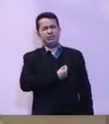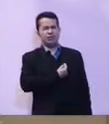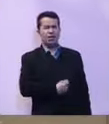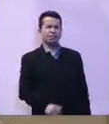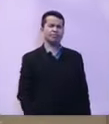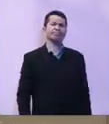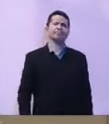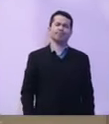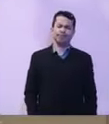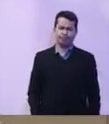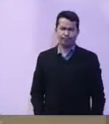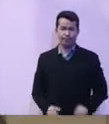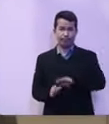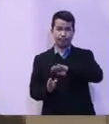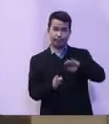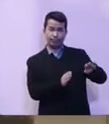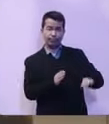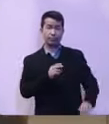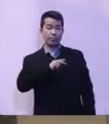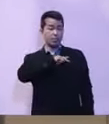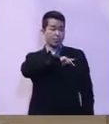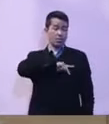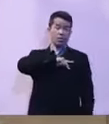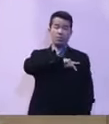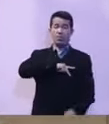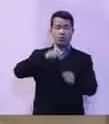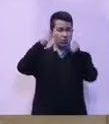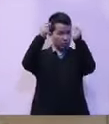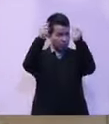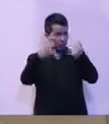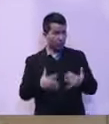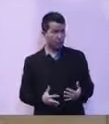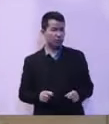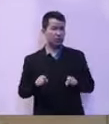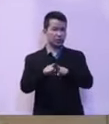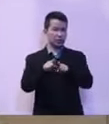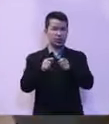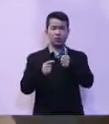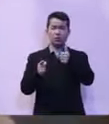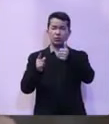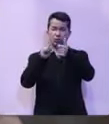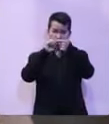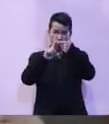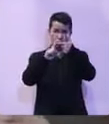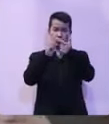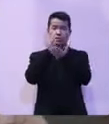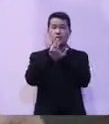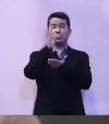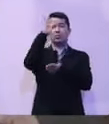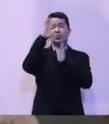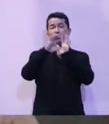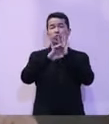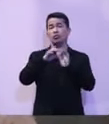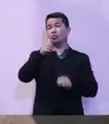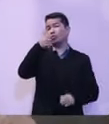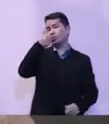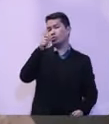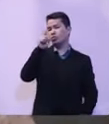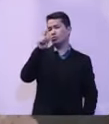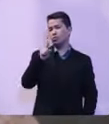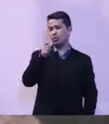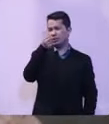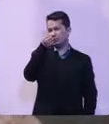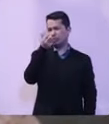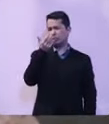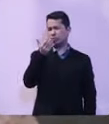ensinar a mesma coisa em 2 Tessalonicenses 1, versículos de 6 a 10. E diz assim: Deus fará